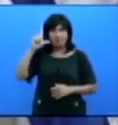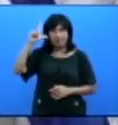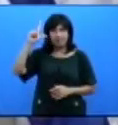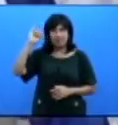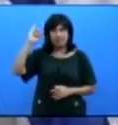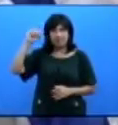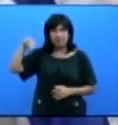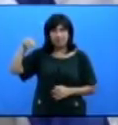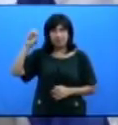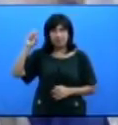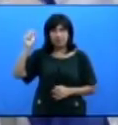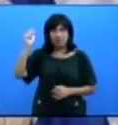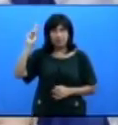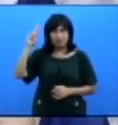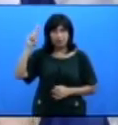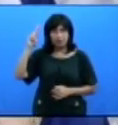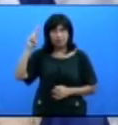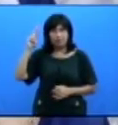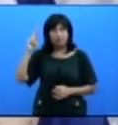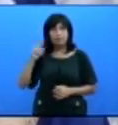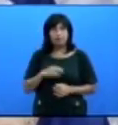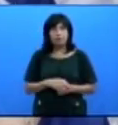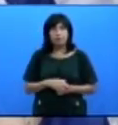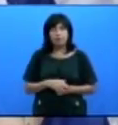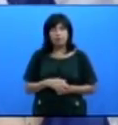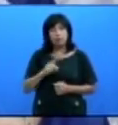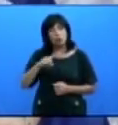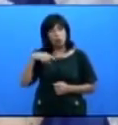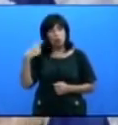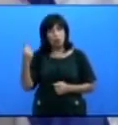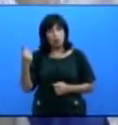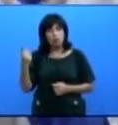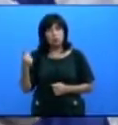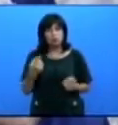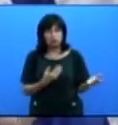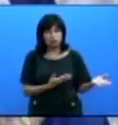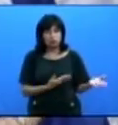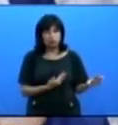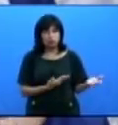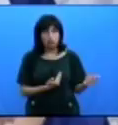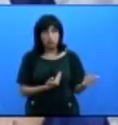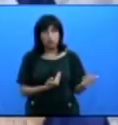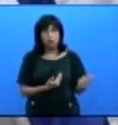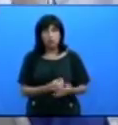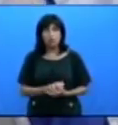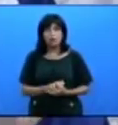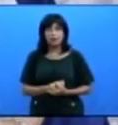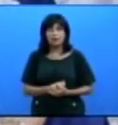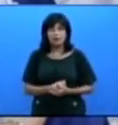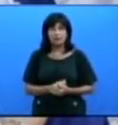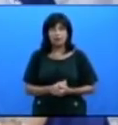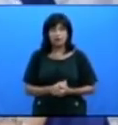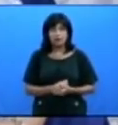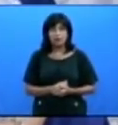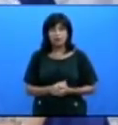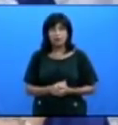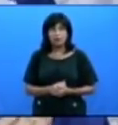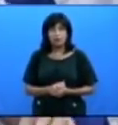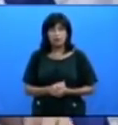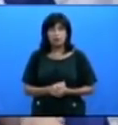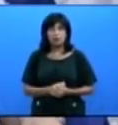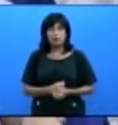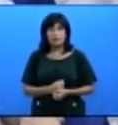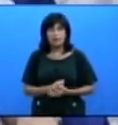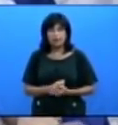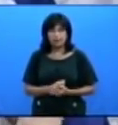não recebendo aquele e recebendo um dos mais modernos que existe no mundo no tratamento de